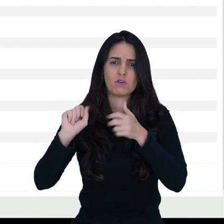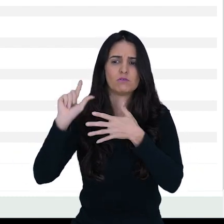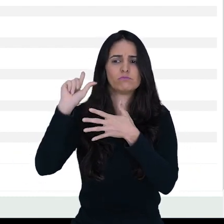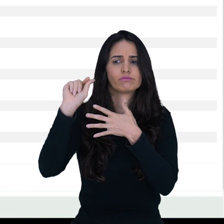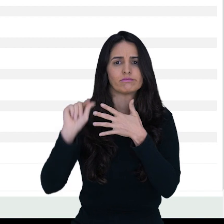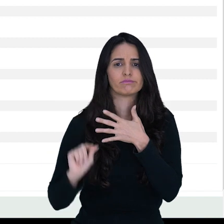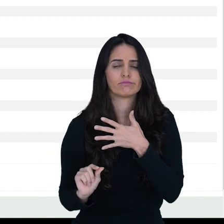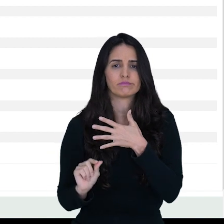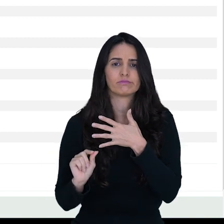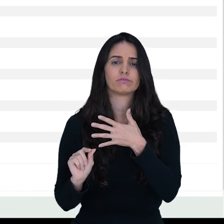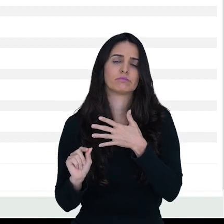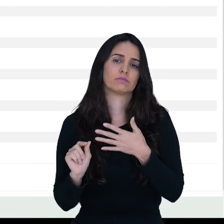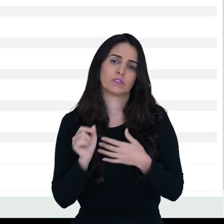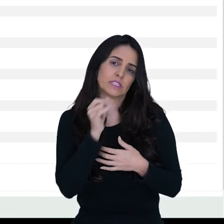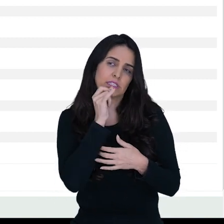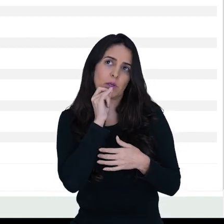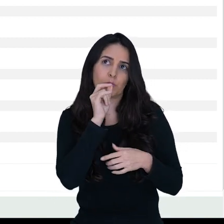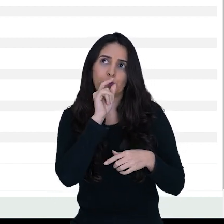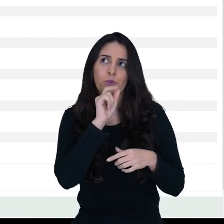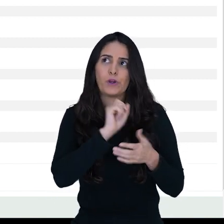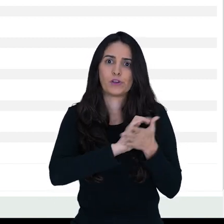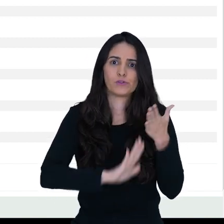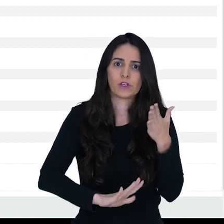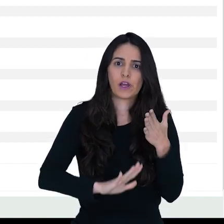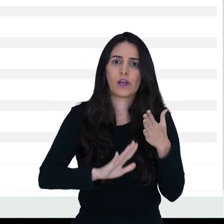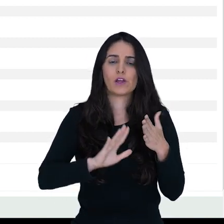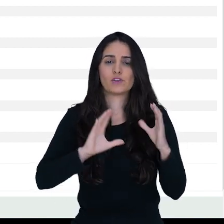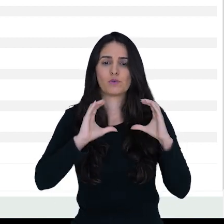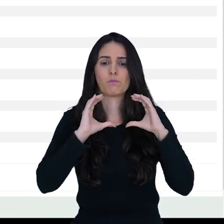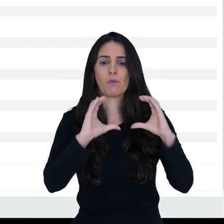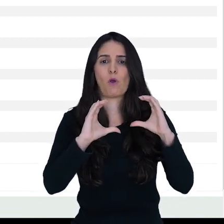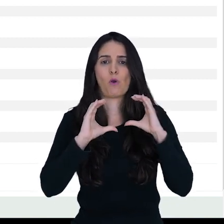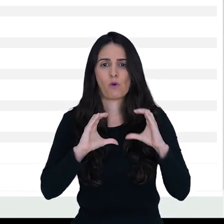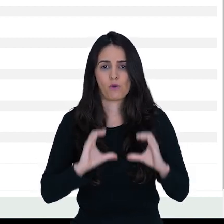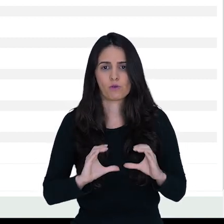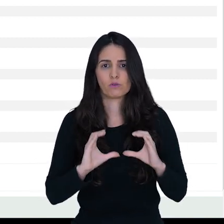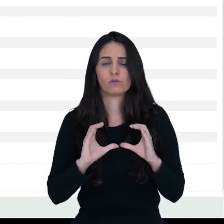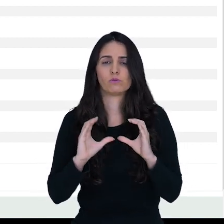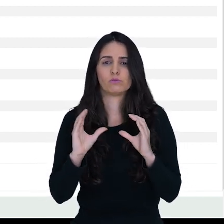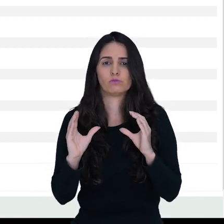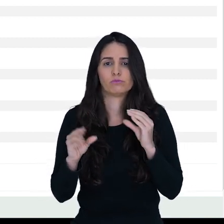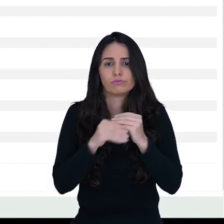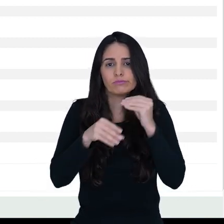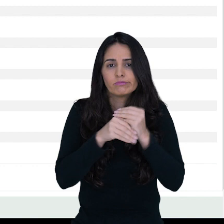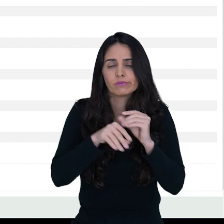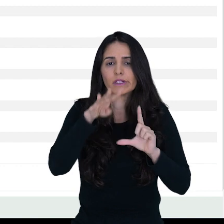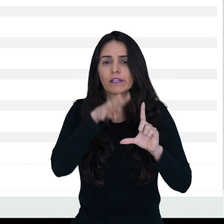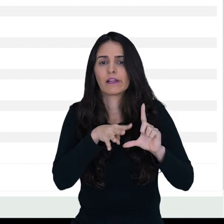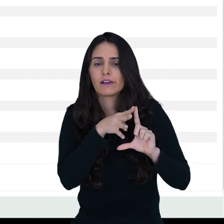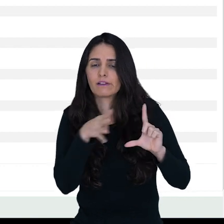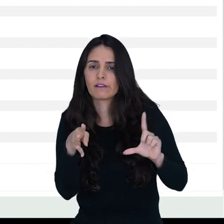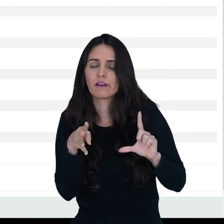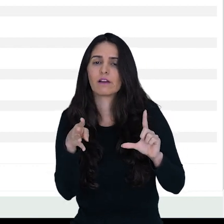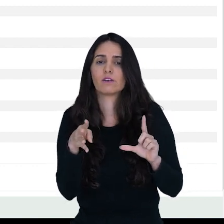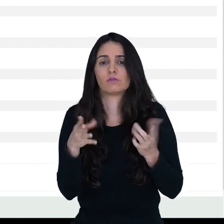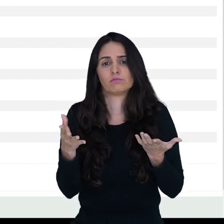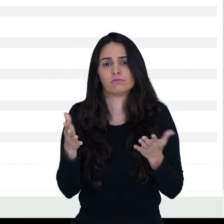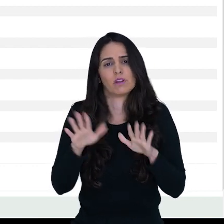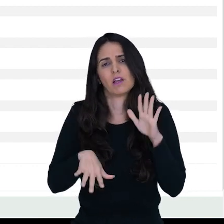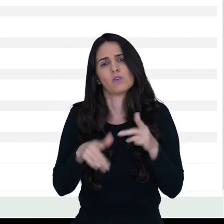você pode selecionar né incluir atividades de recursos você quer incluir os blocos os arquivos